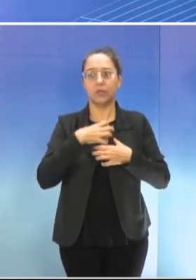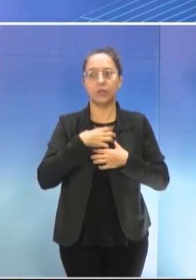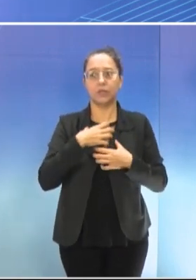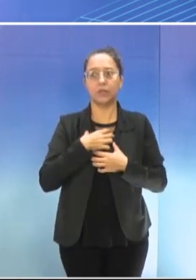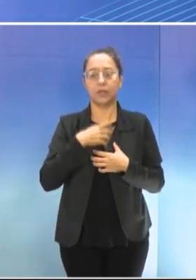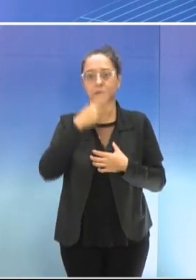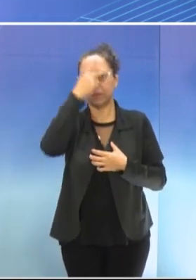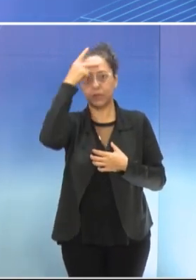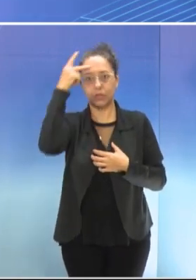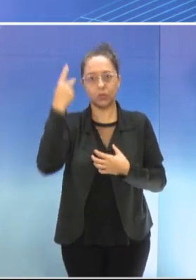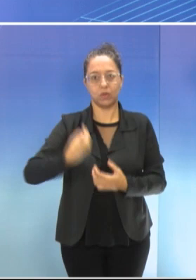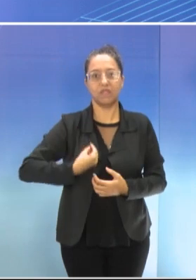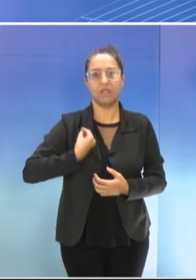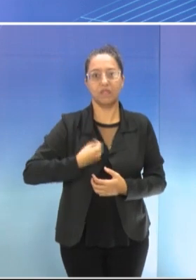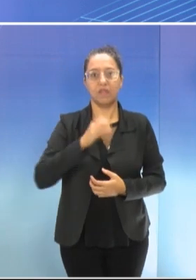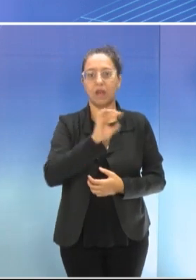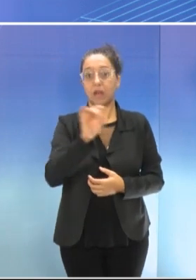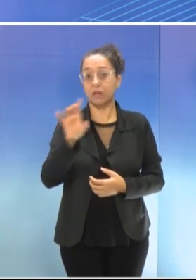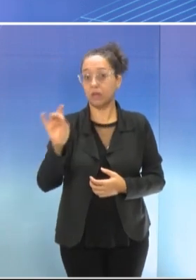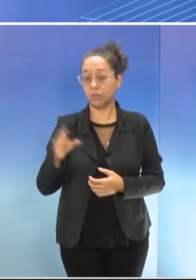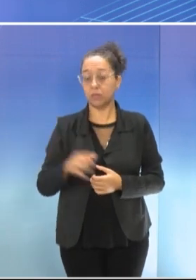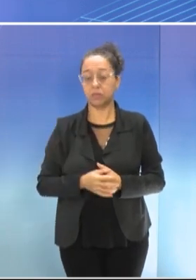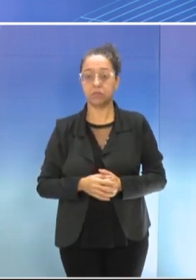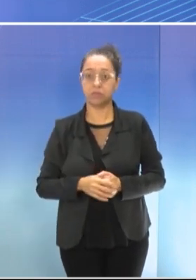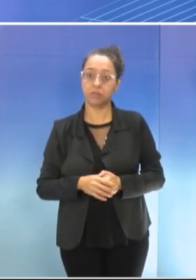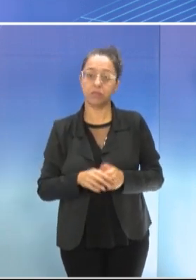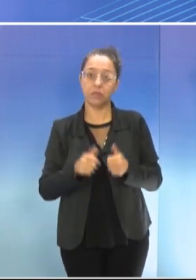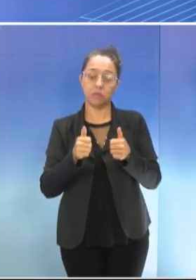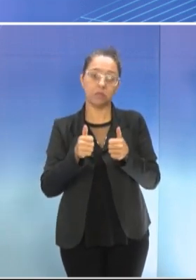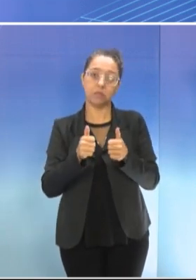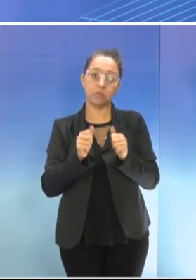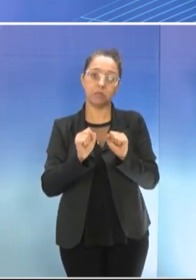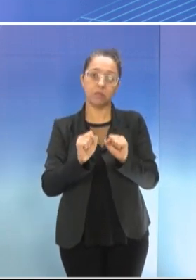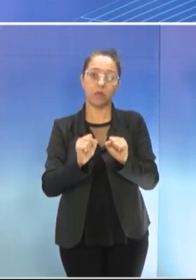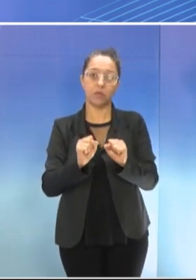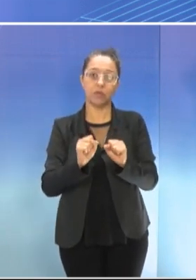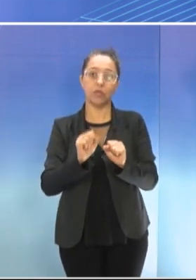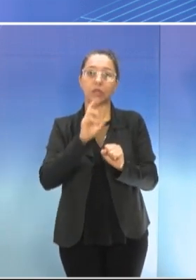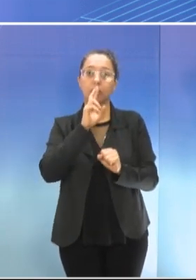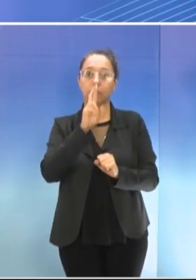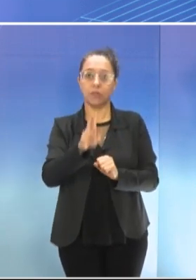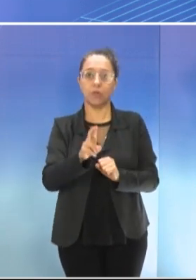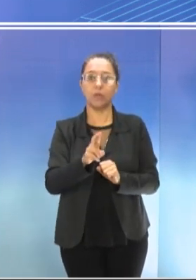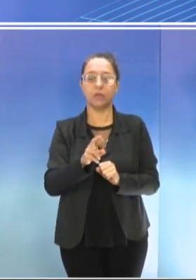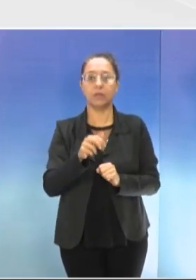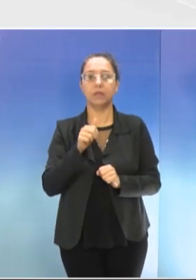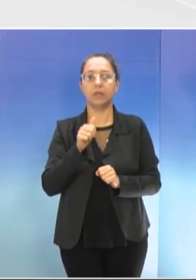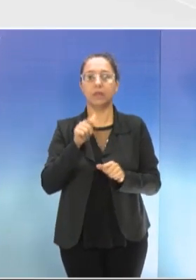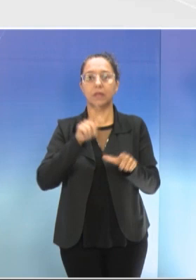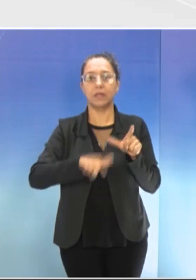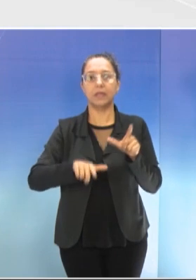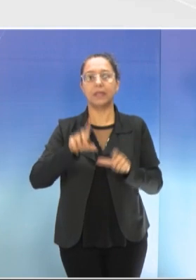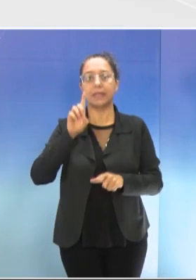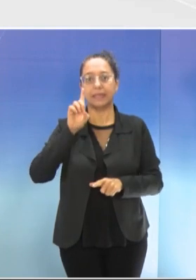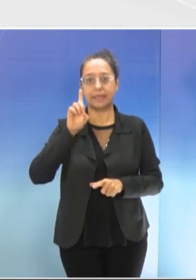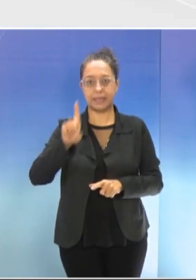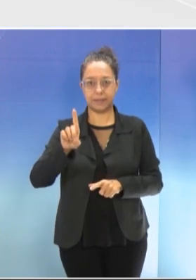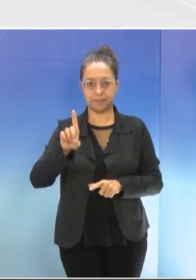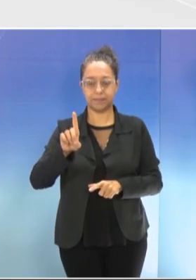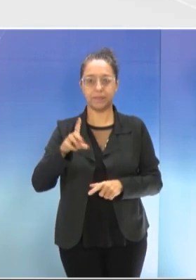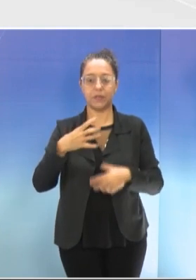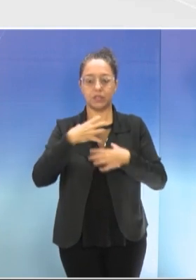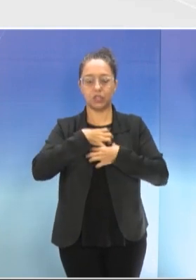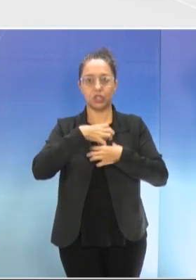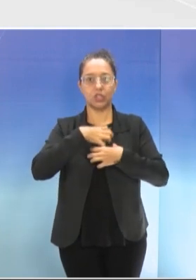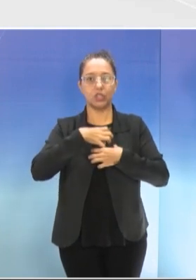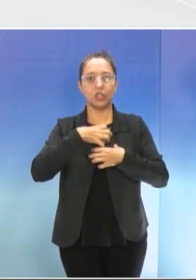foi a primeira questão que nós trabalhamos, tá? Então a resposta tá aí, é a letra D,